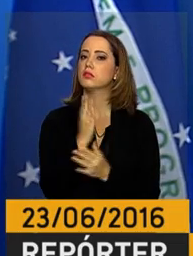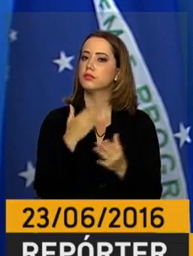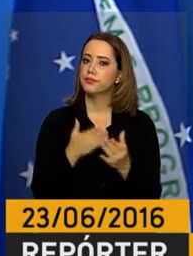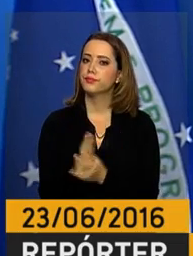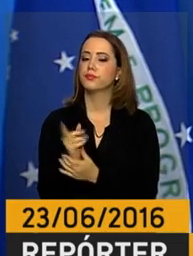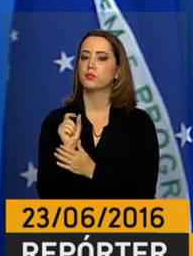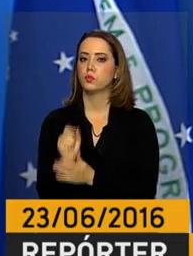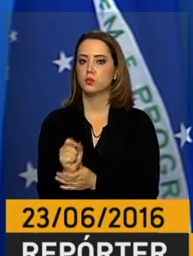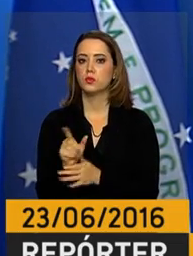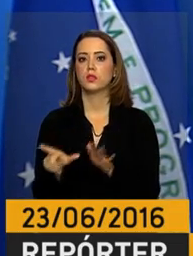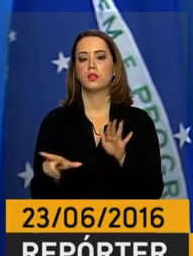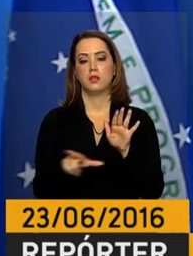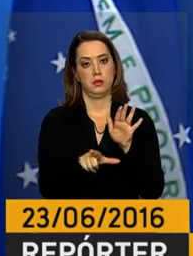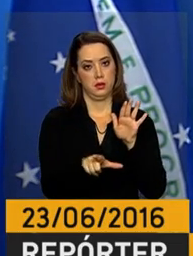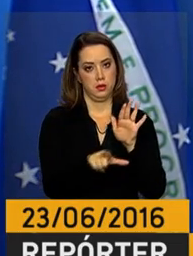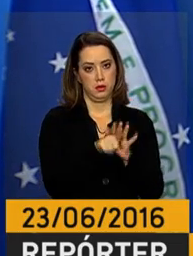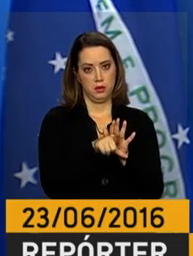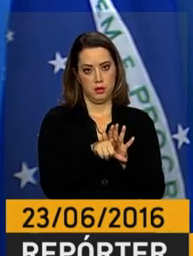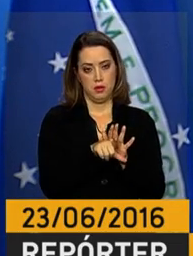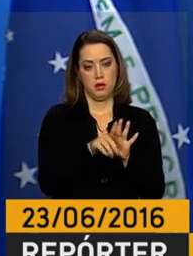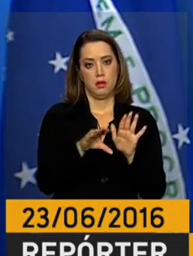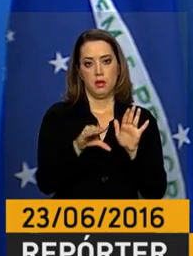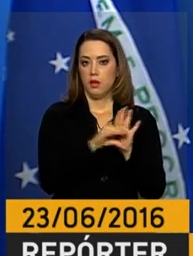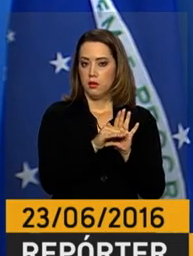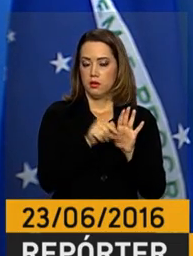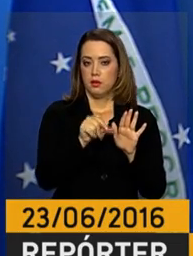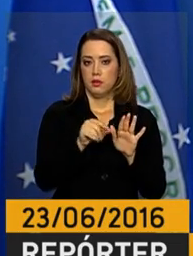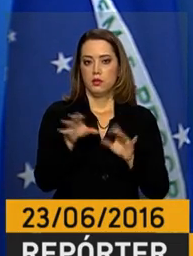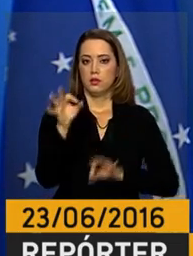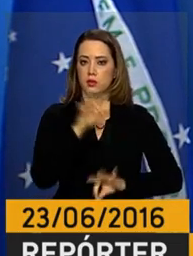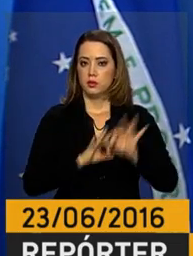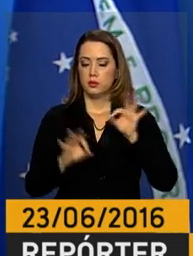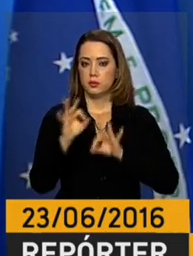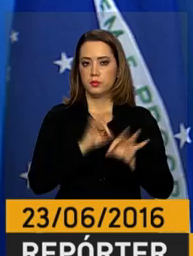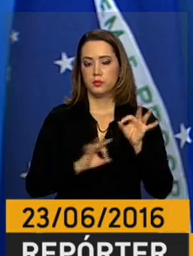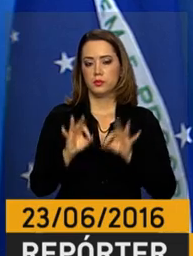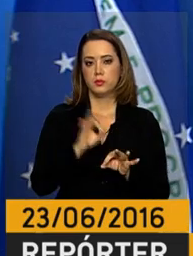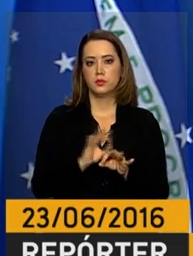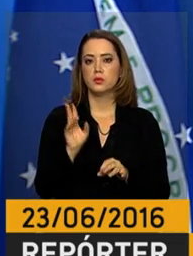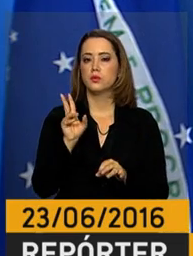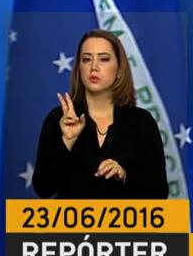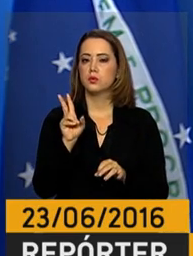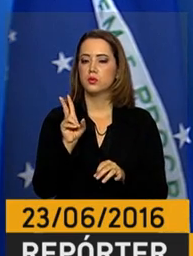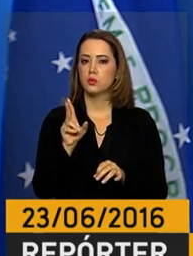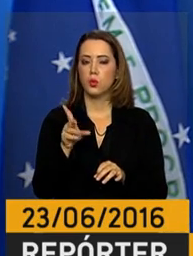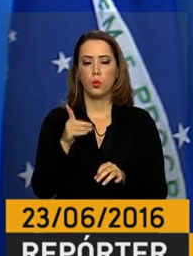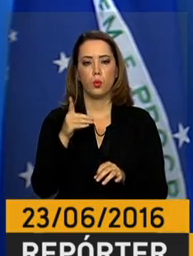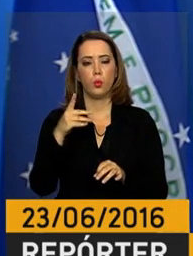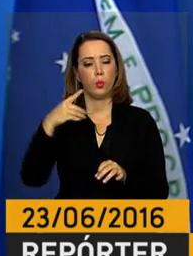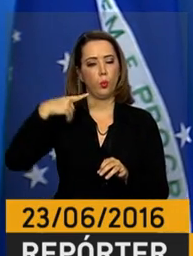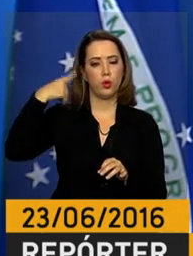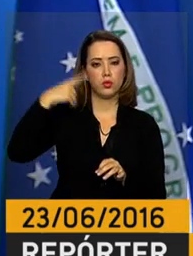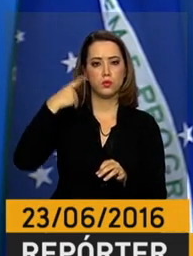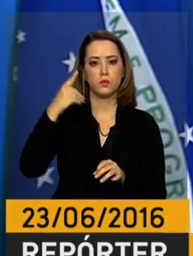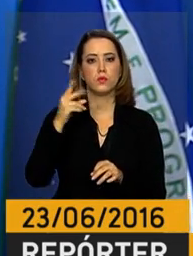complementar que organiza a Defensoria Pública da União a lei de criação do departamento de monitoramento e fiscalização do